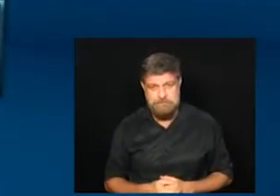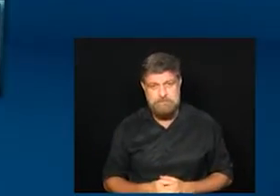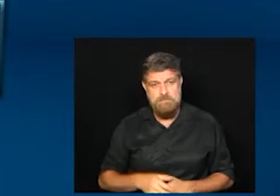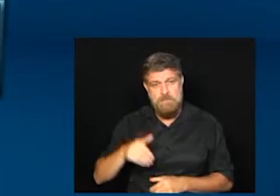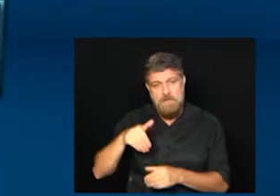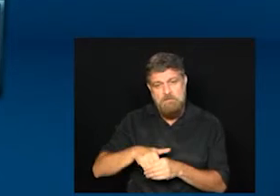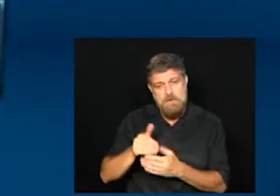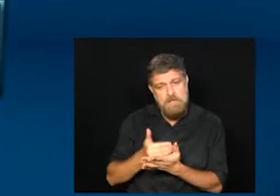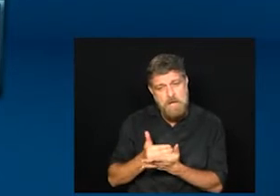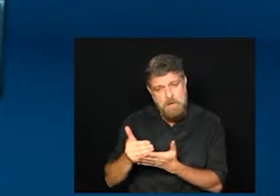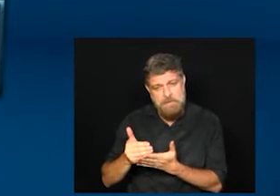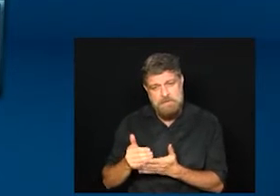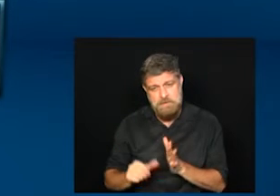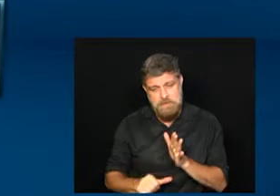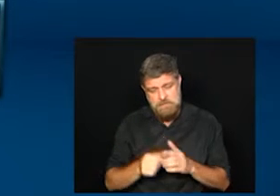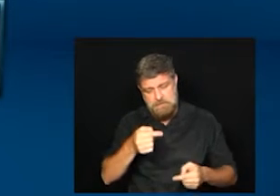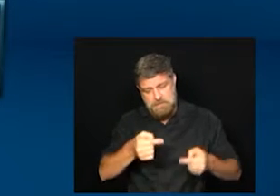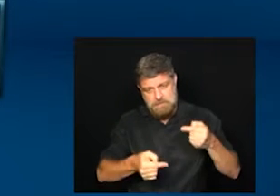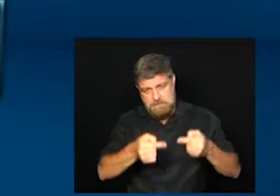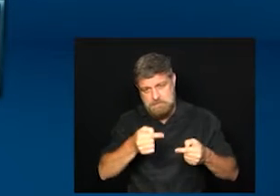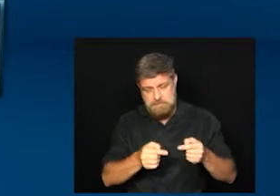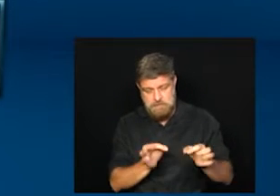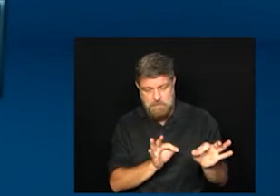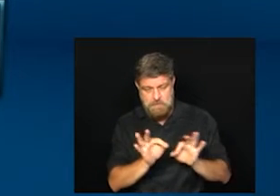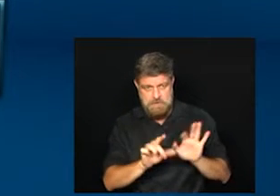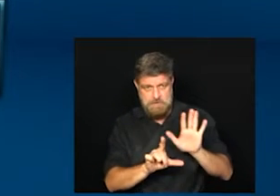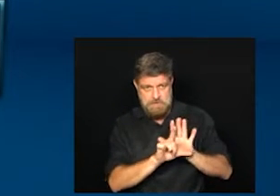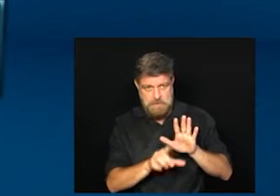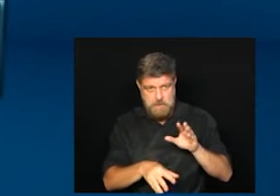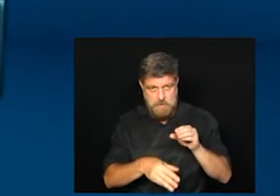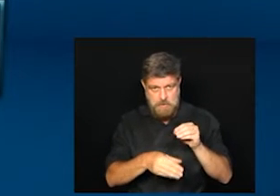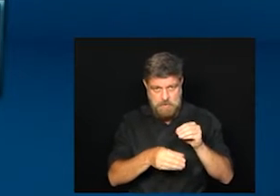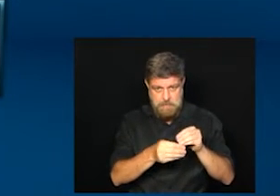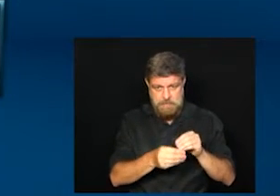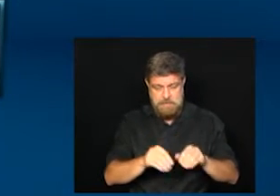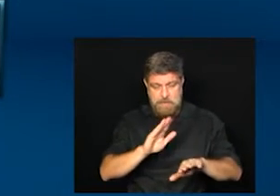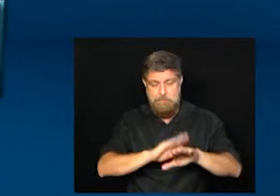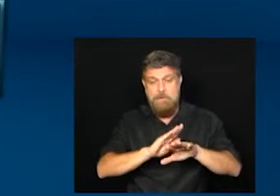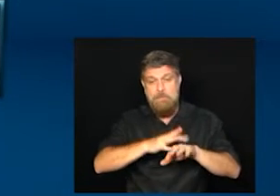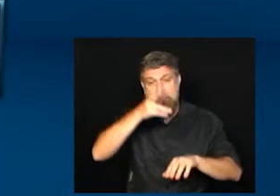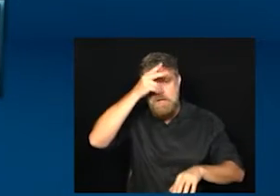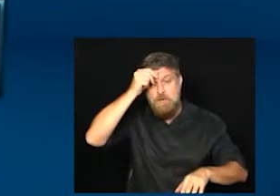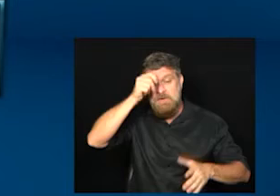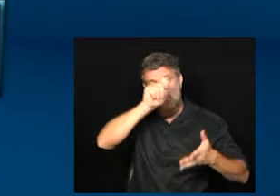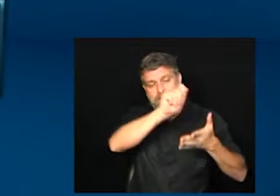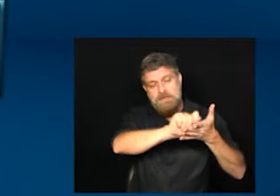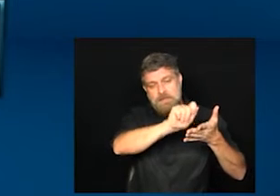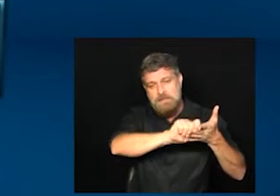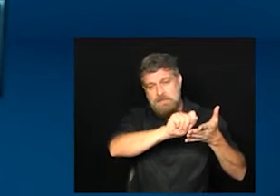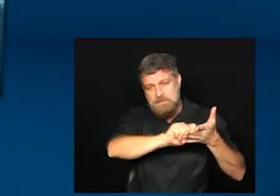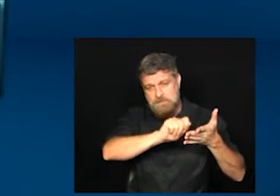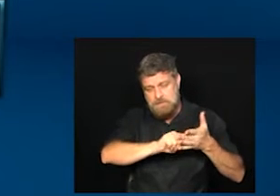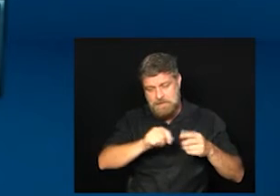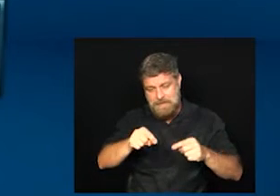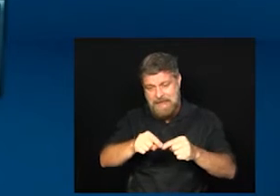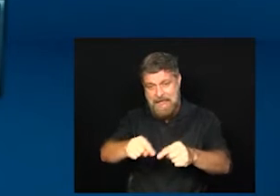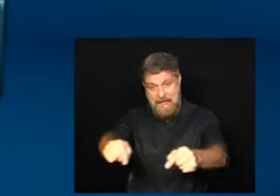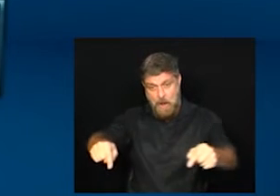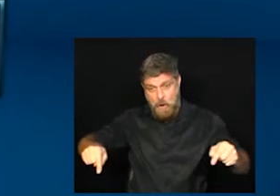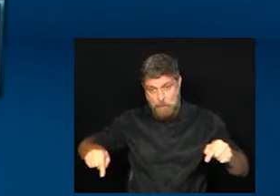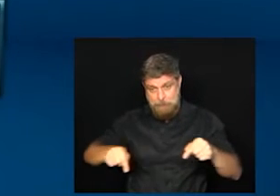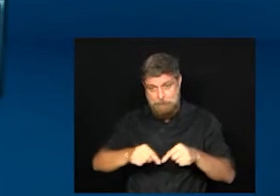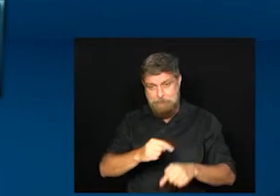votação começa com a primeira discussão do projeto de lei complementar de autoria do prefeito, que desincorpora da classe de